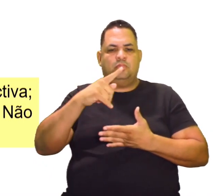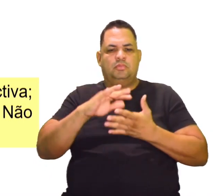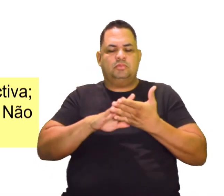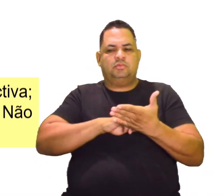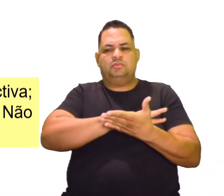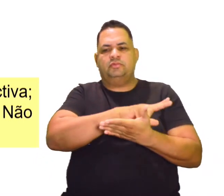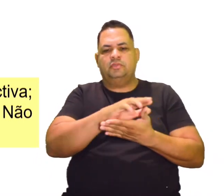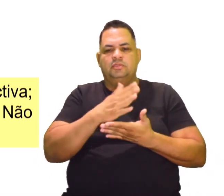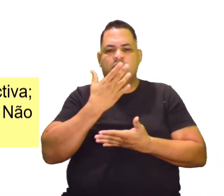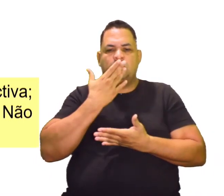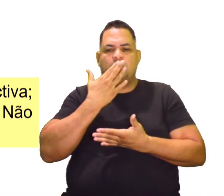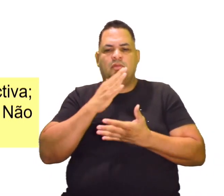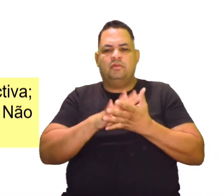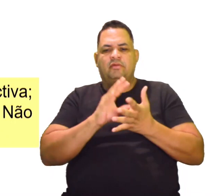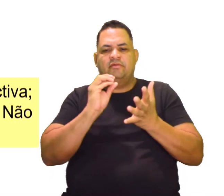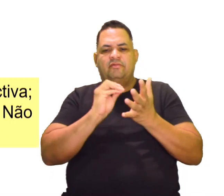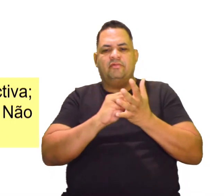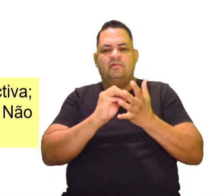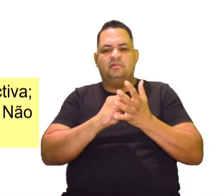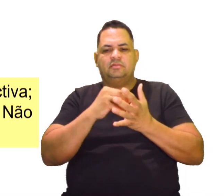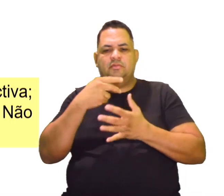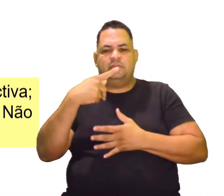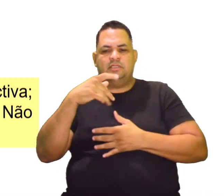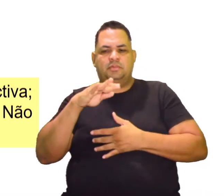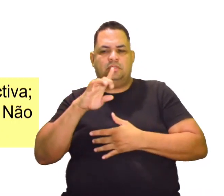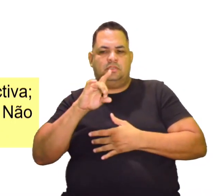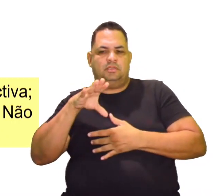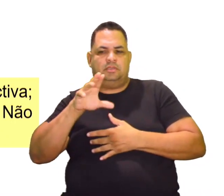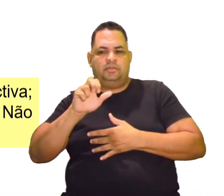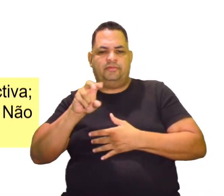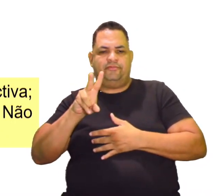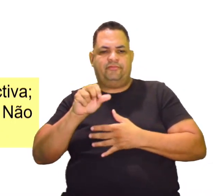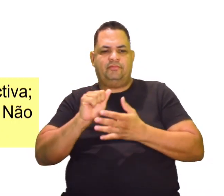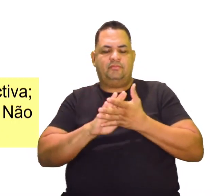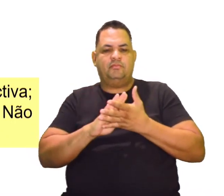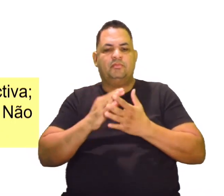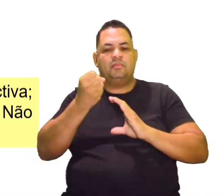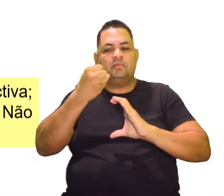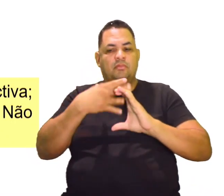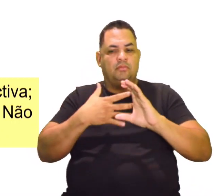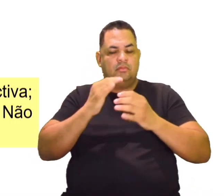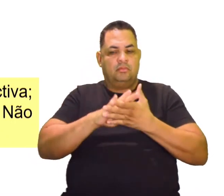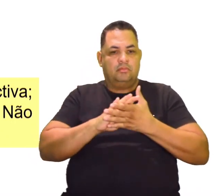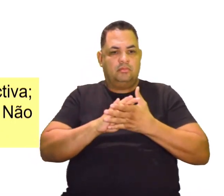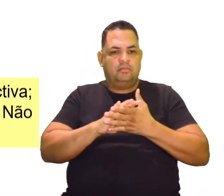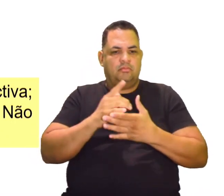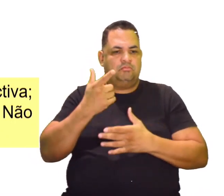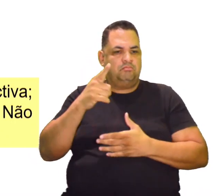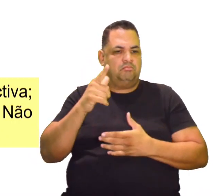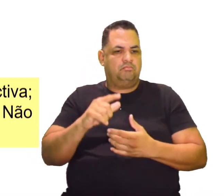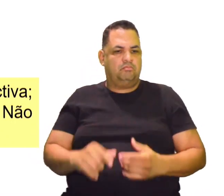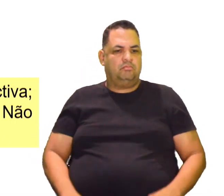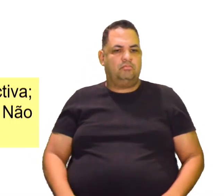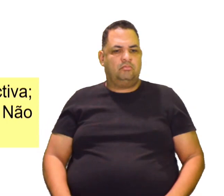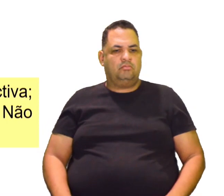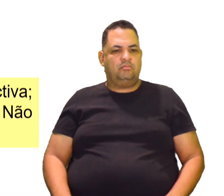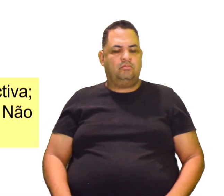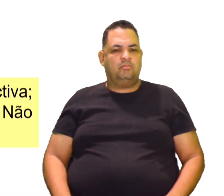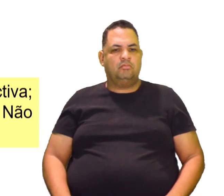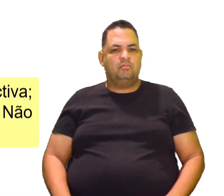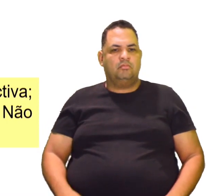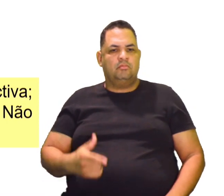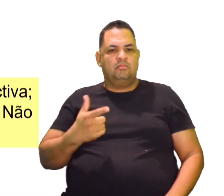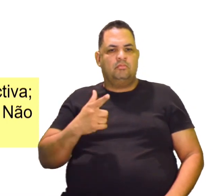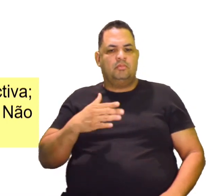né? Ausência de perspectiva, então são características da arte egípcia, ausência de perspectiva, ou seja, não há imagem